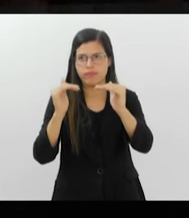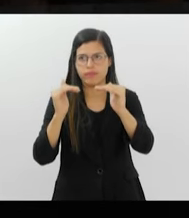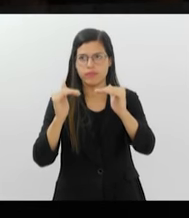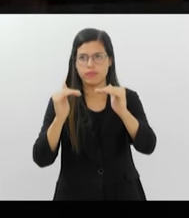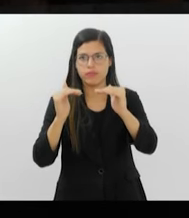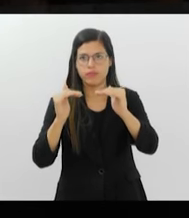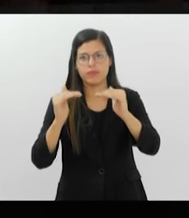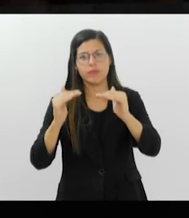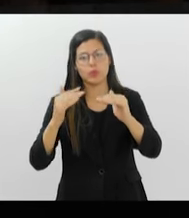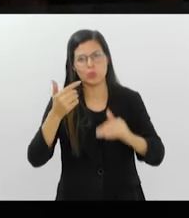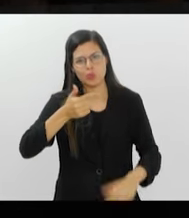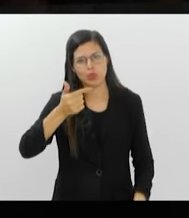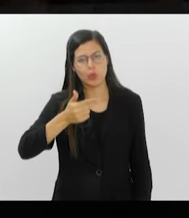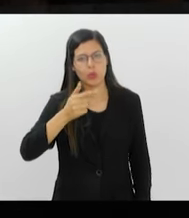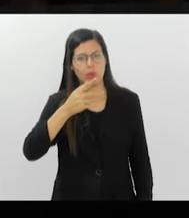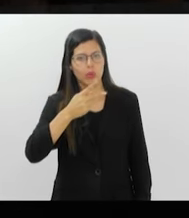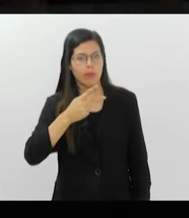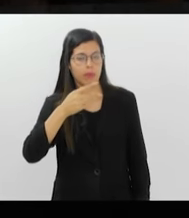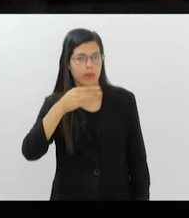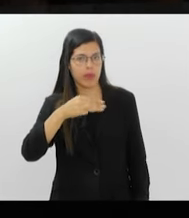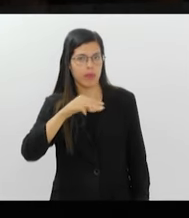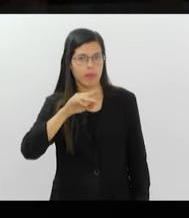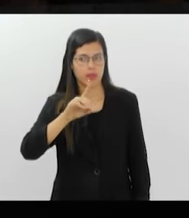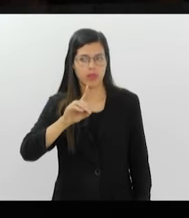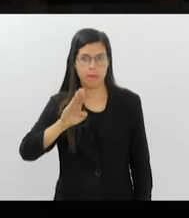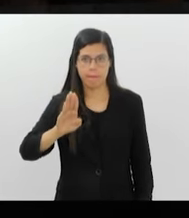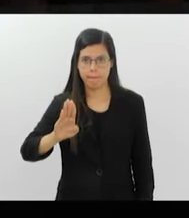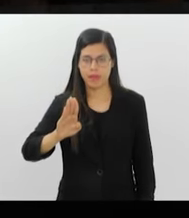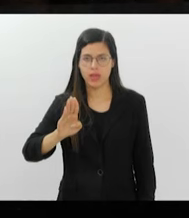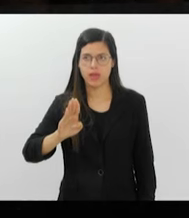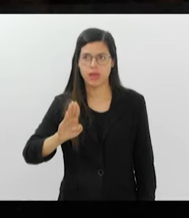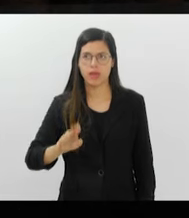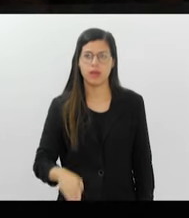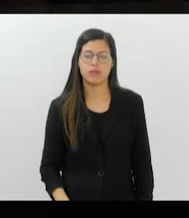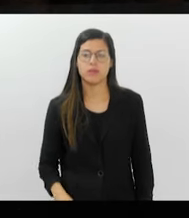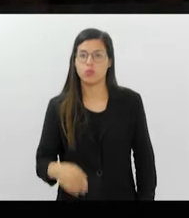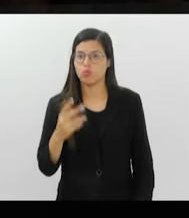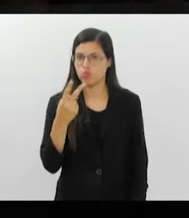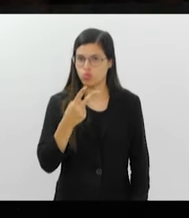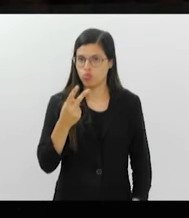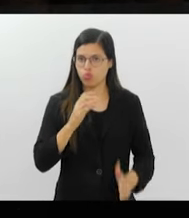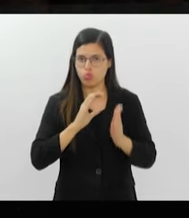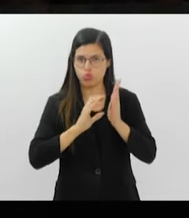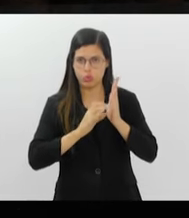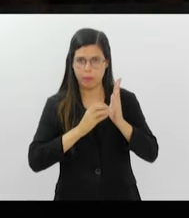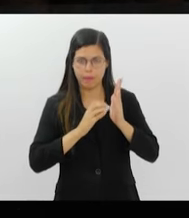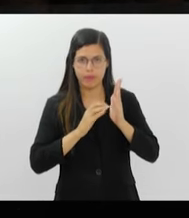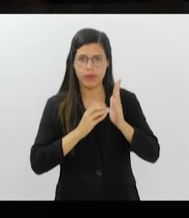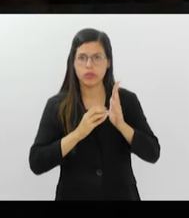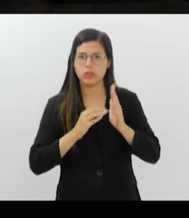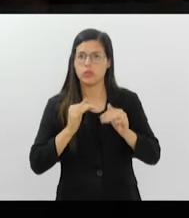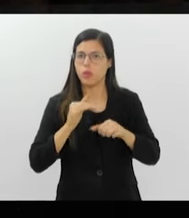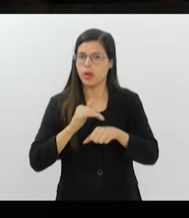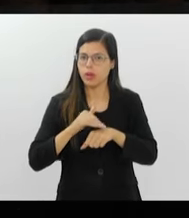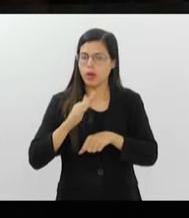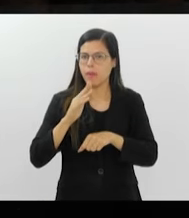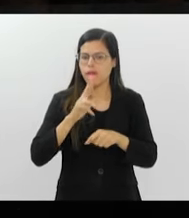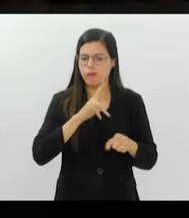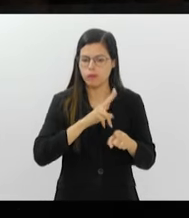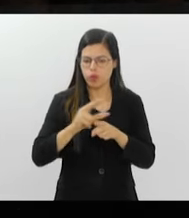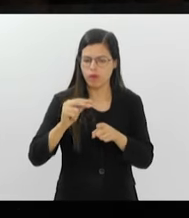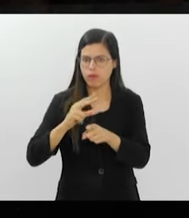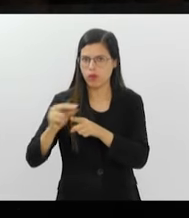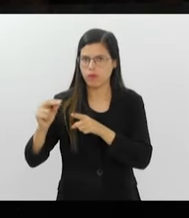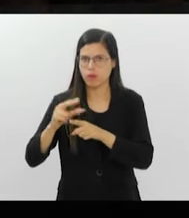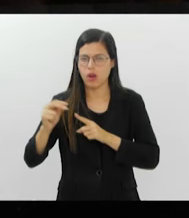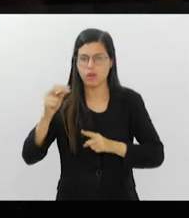secundado pelo PMDB, como os dois partidos que mais elegeram